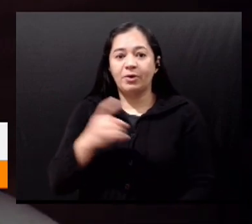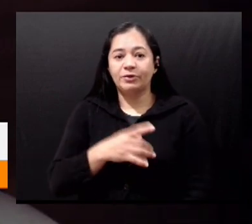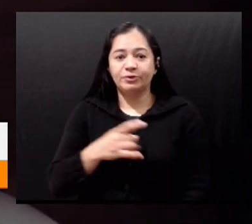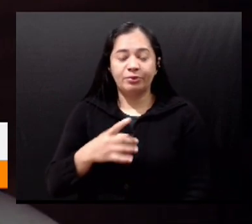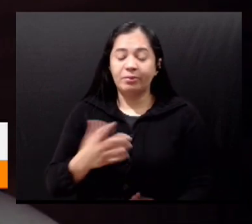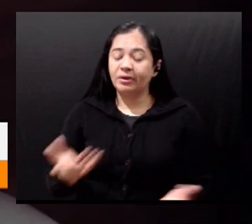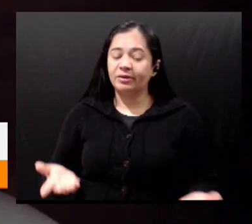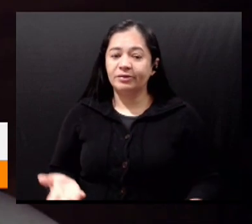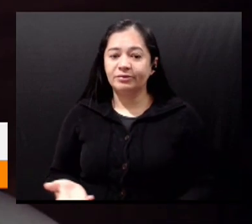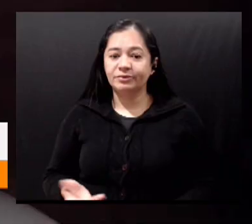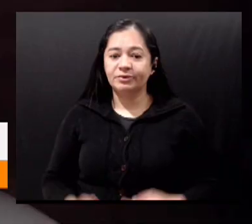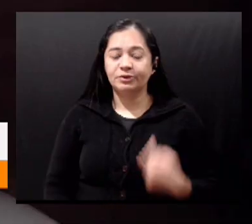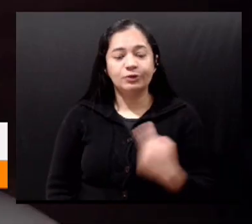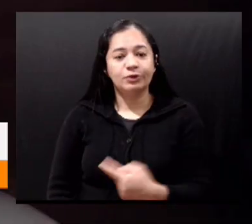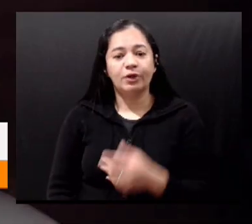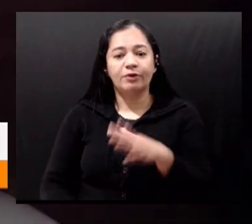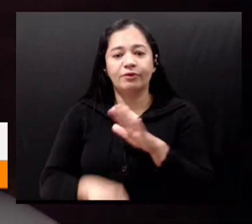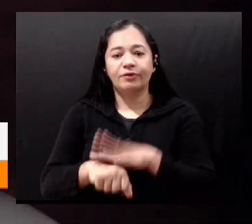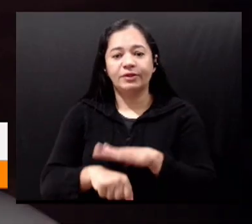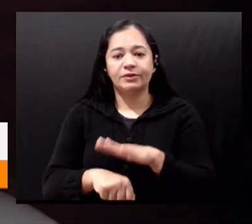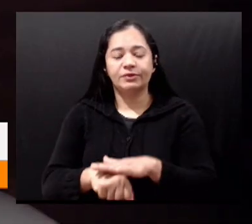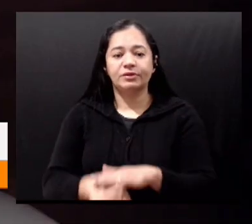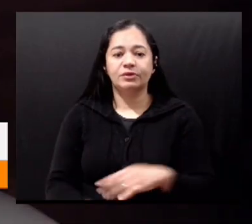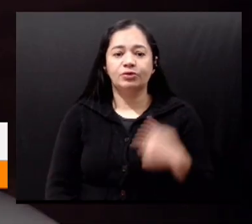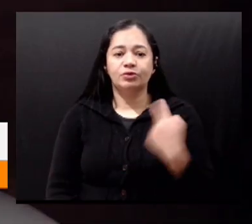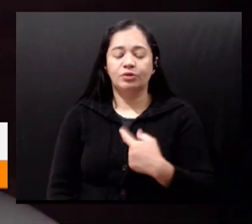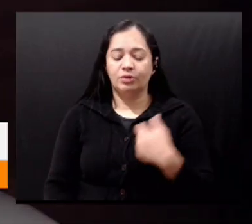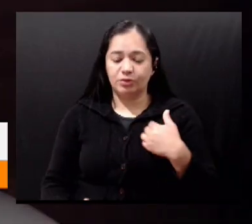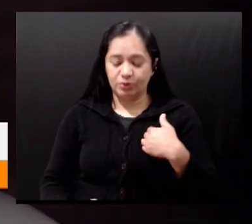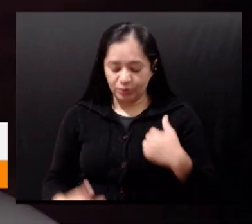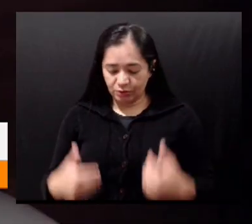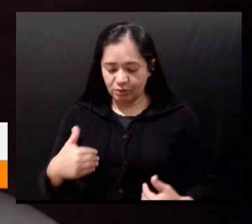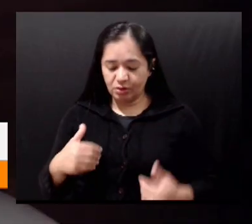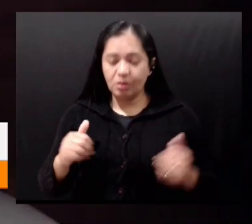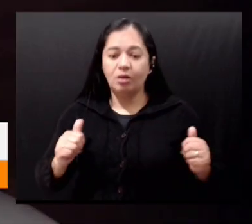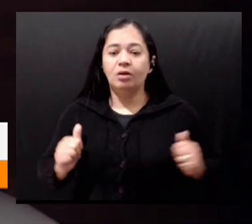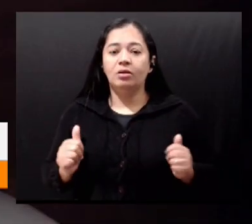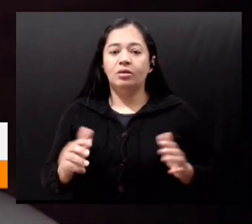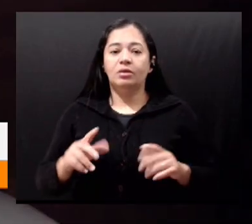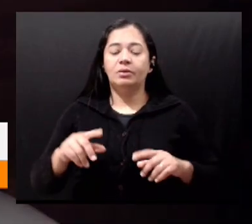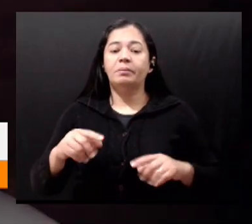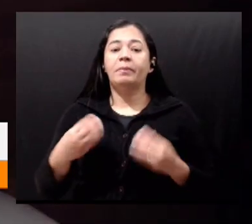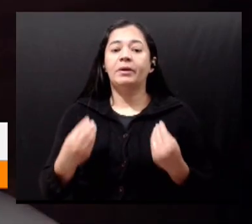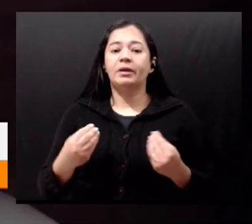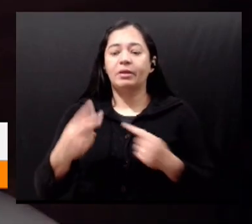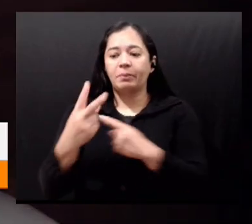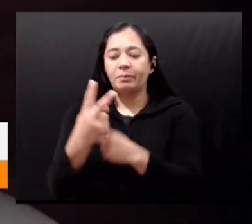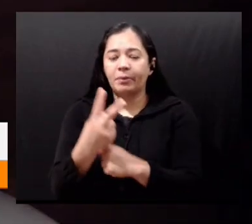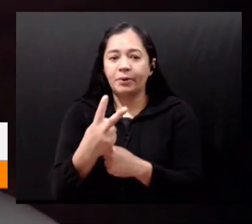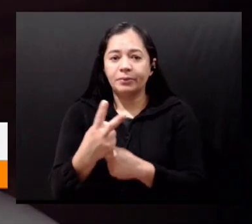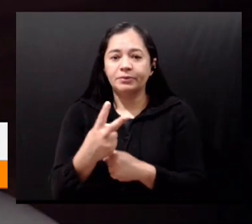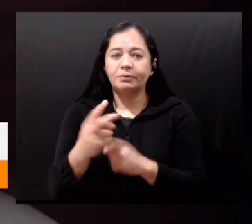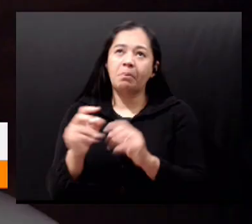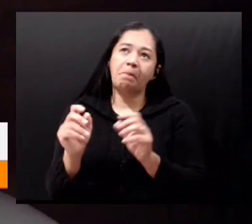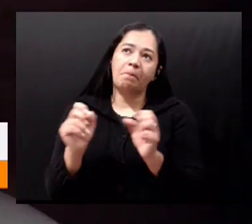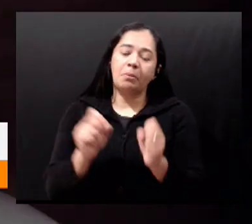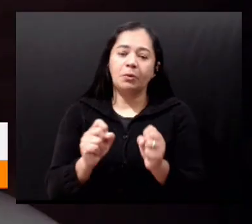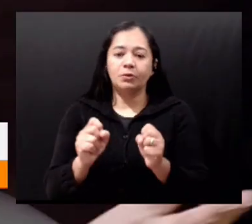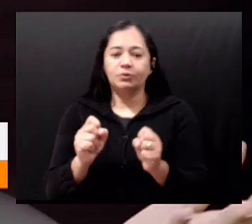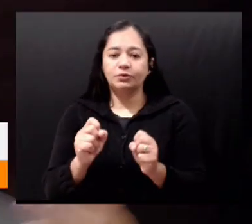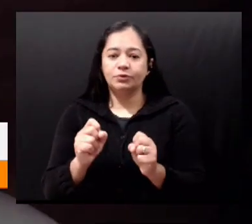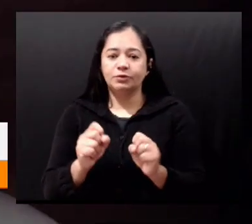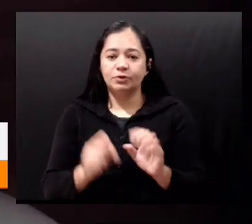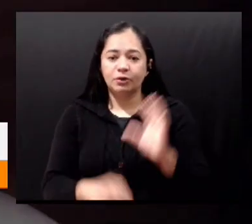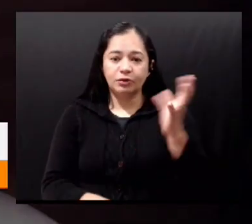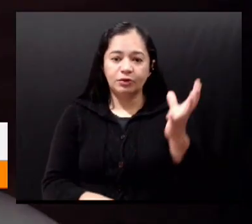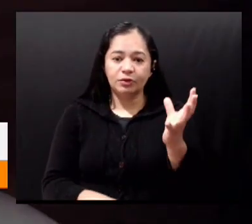faz... nosso corpo tem uma série de reações para nos proteger. Podem ser em situações reais, como,